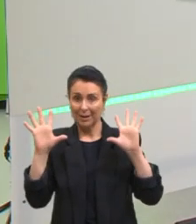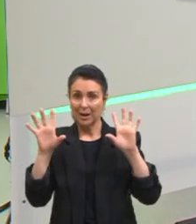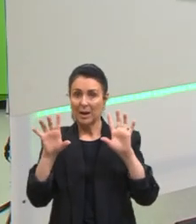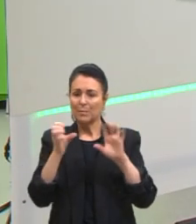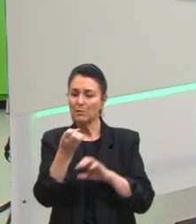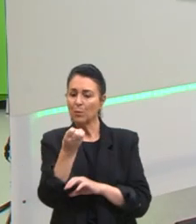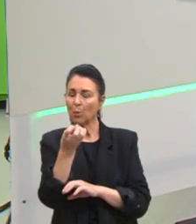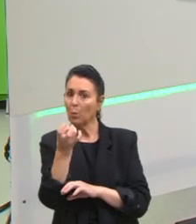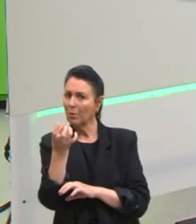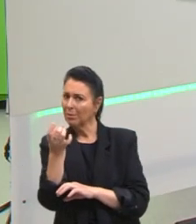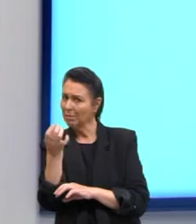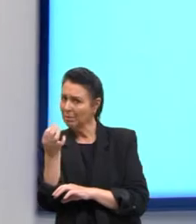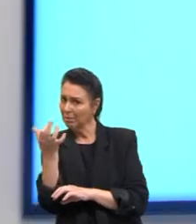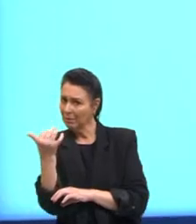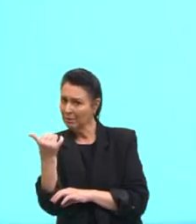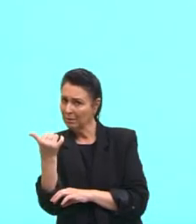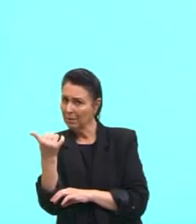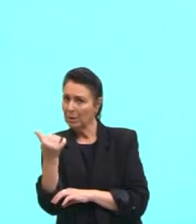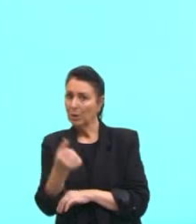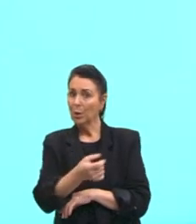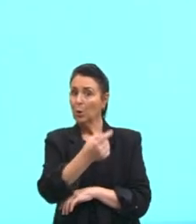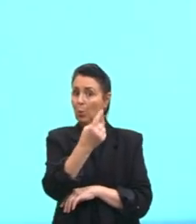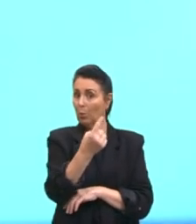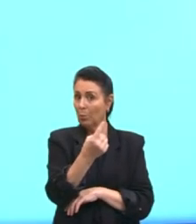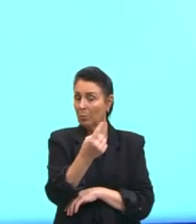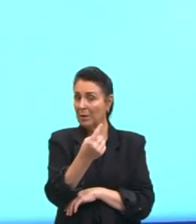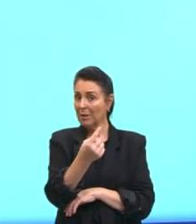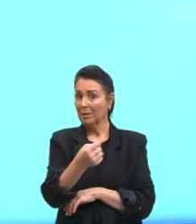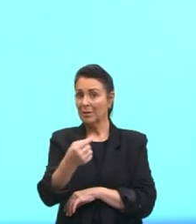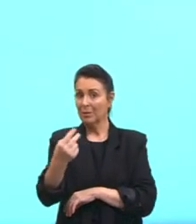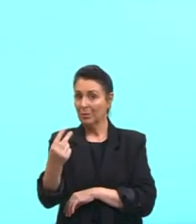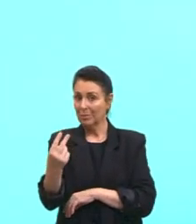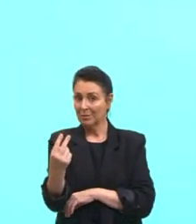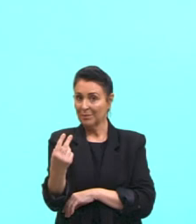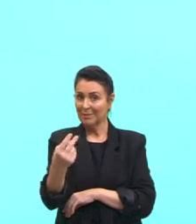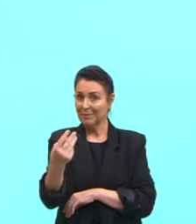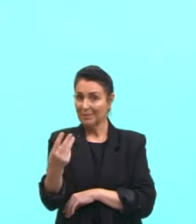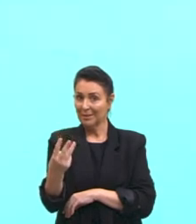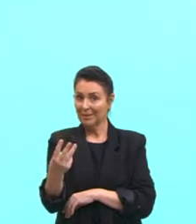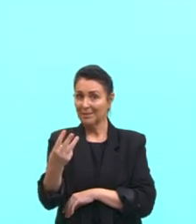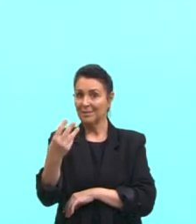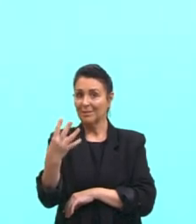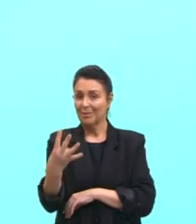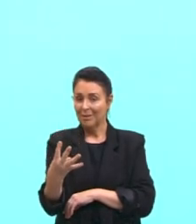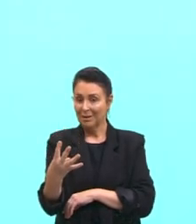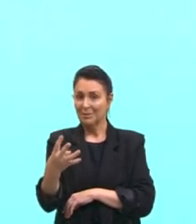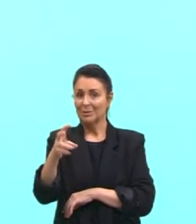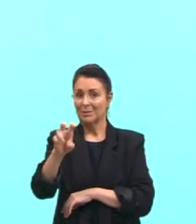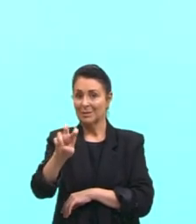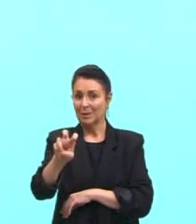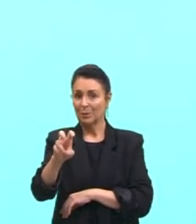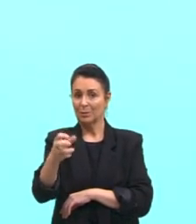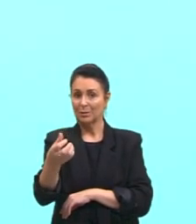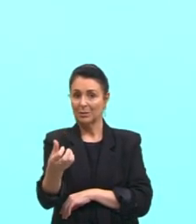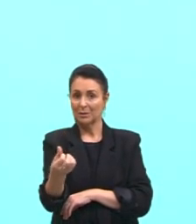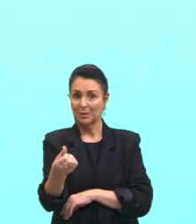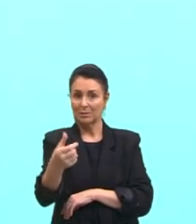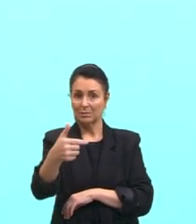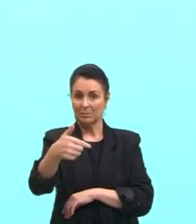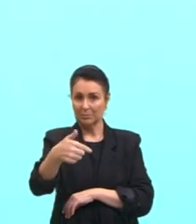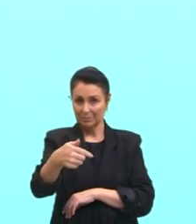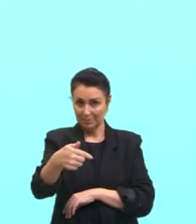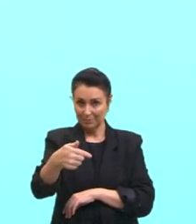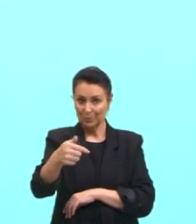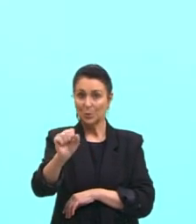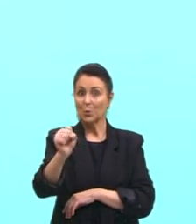contar, aqui nós temos 1, 2, 3, 4, 5, 6,